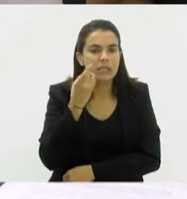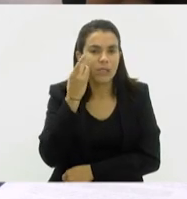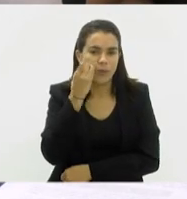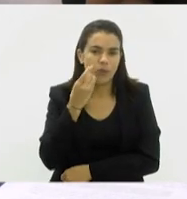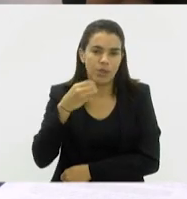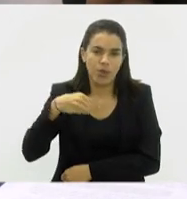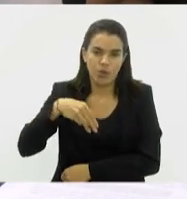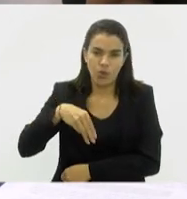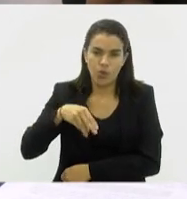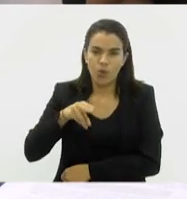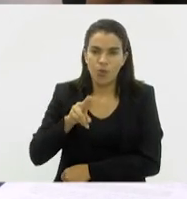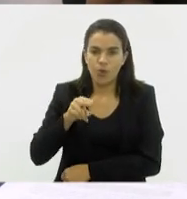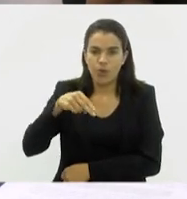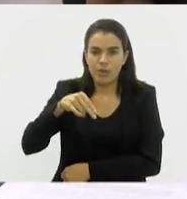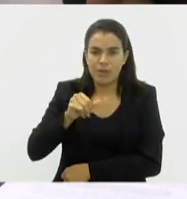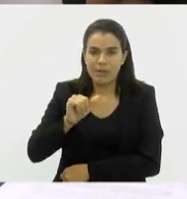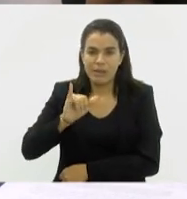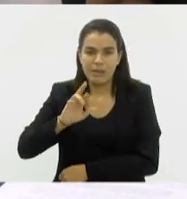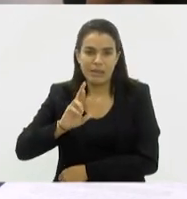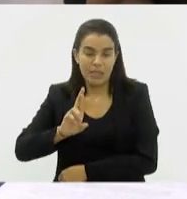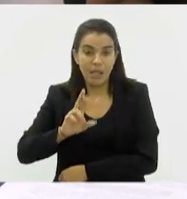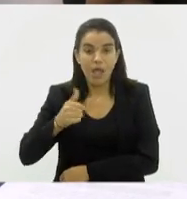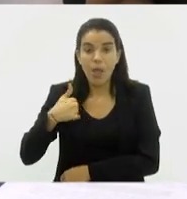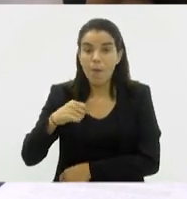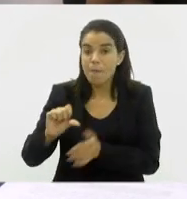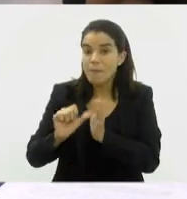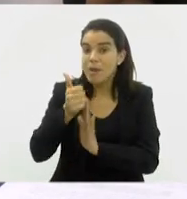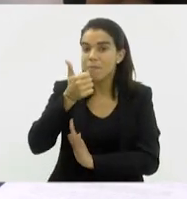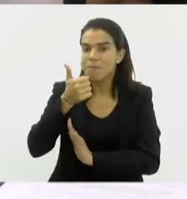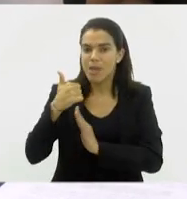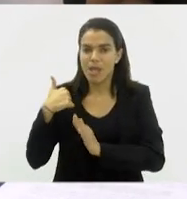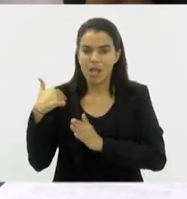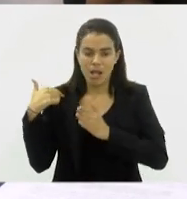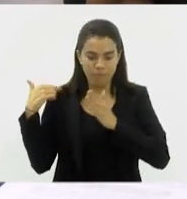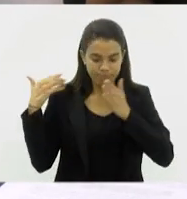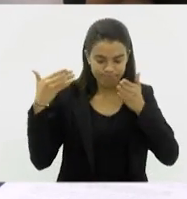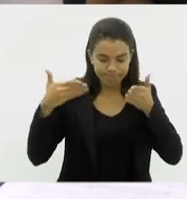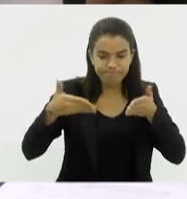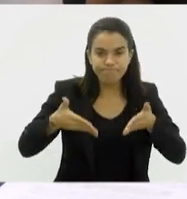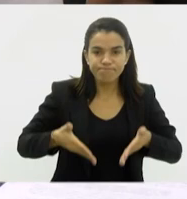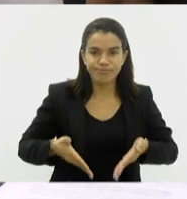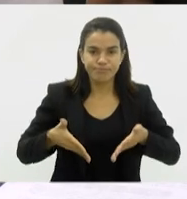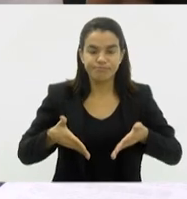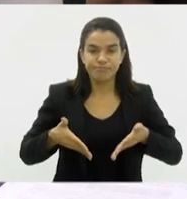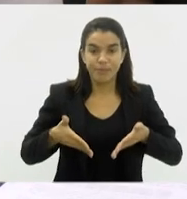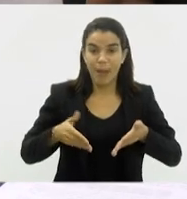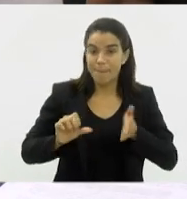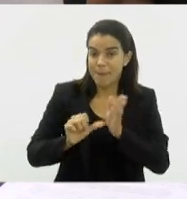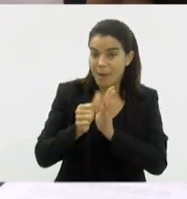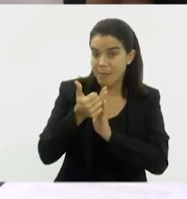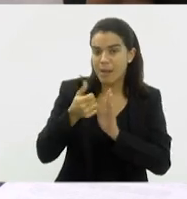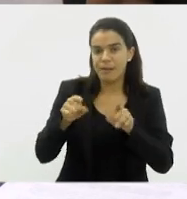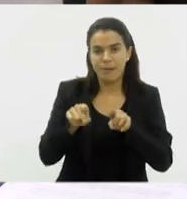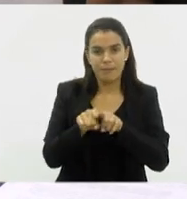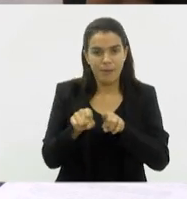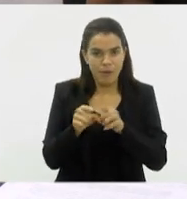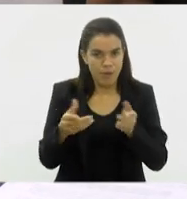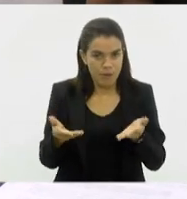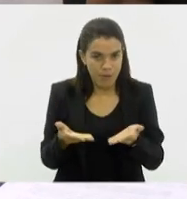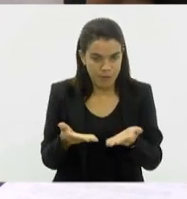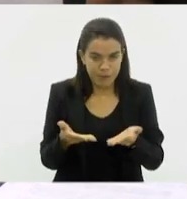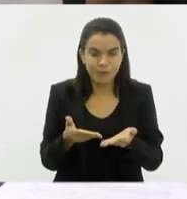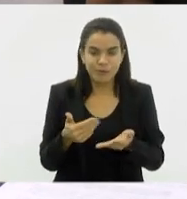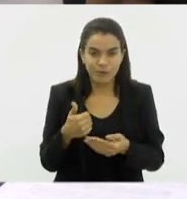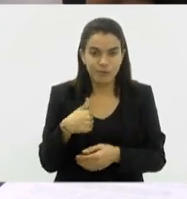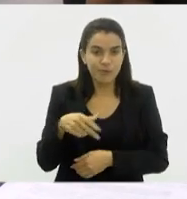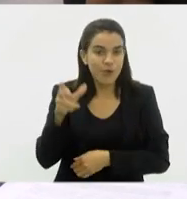Neto Eu fui a primeira deputada que chegou ontem fui a primeira deputada que chegou hoje eu ouvi